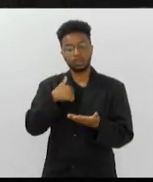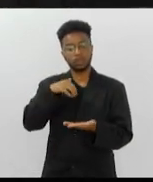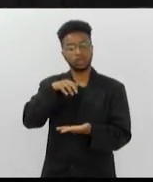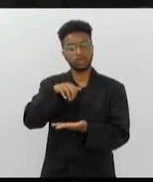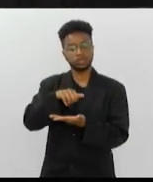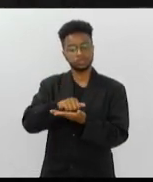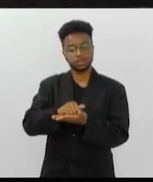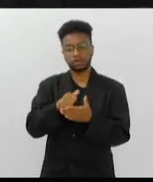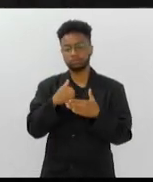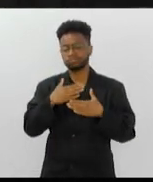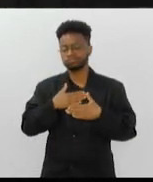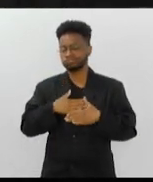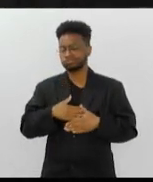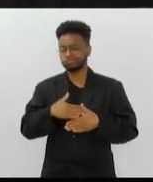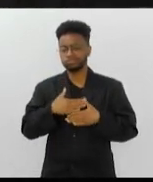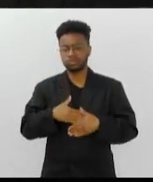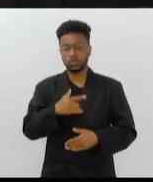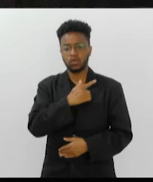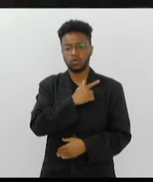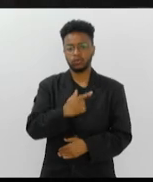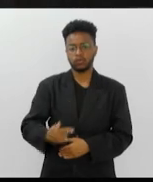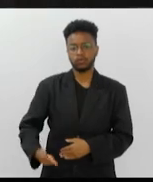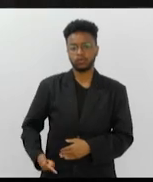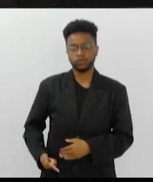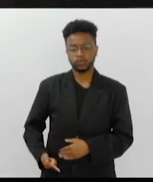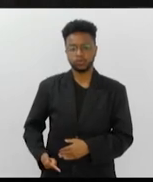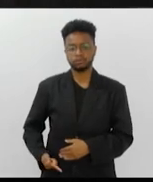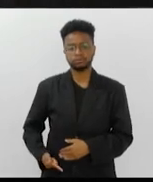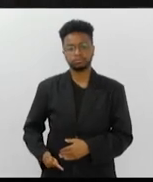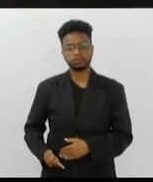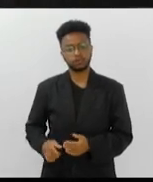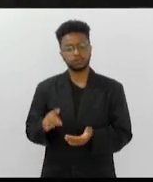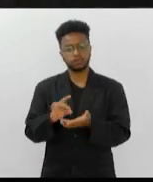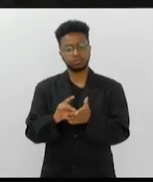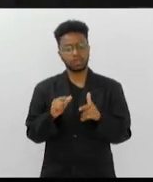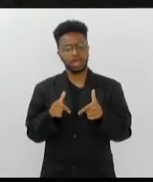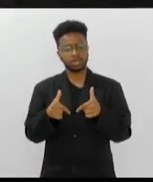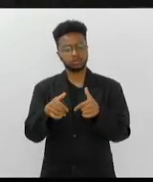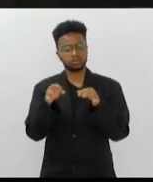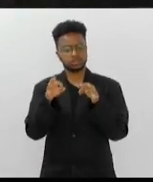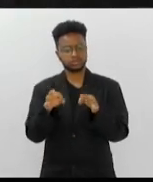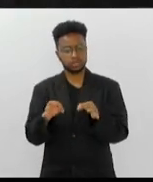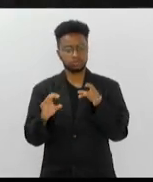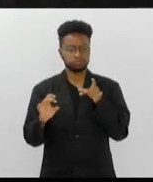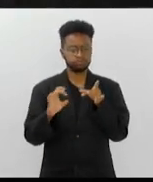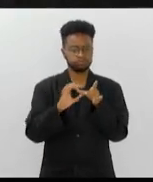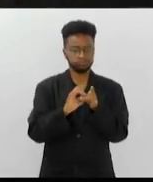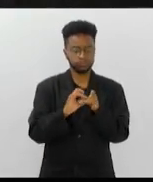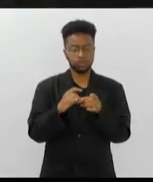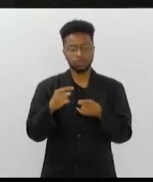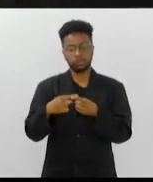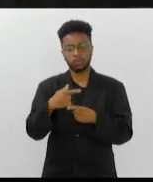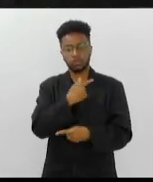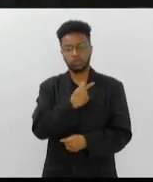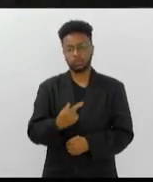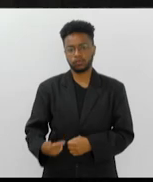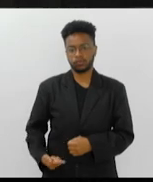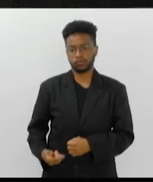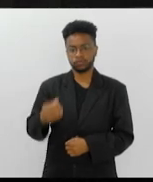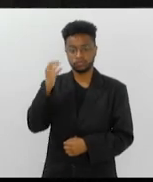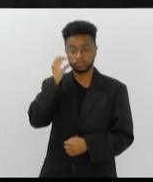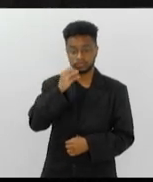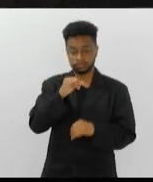muita tranquilidade que o governador foi muito correto comigo. O governador Cláudio Castro disse: